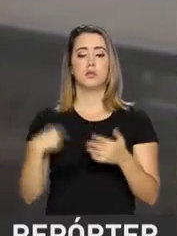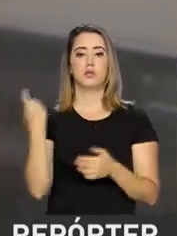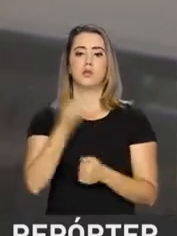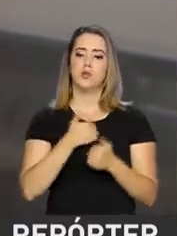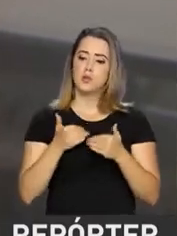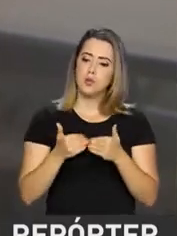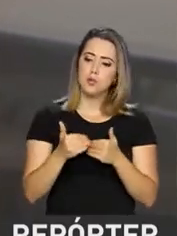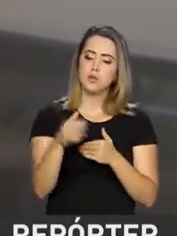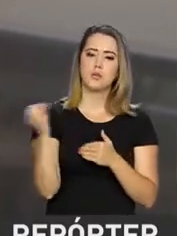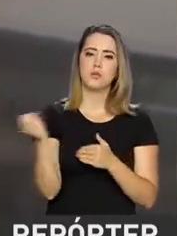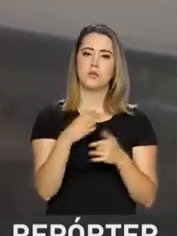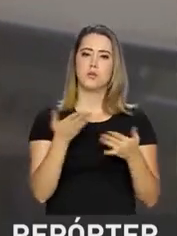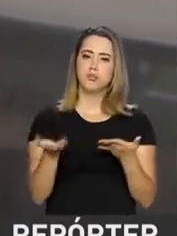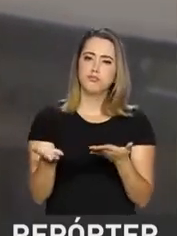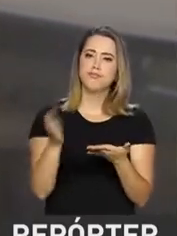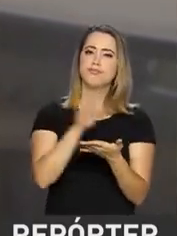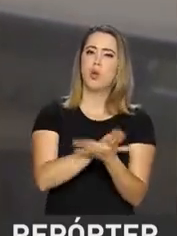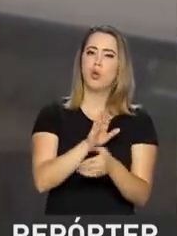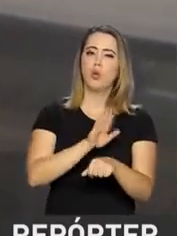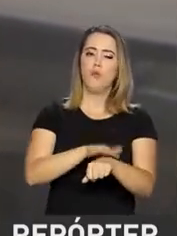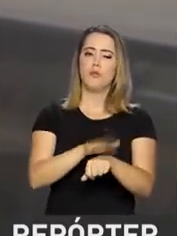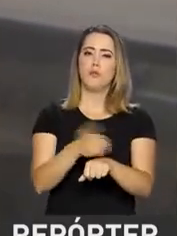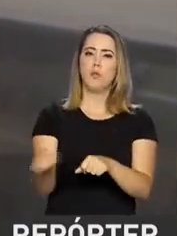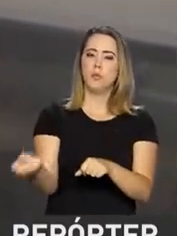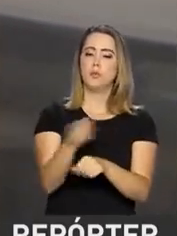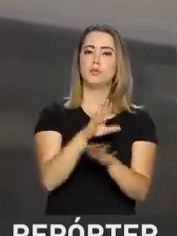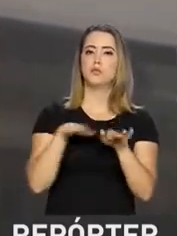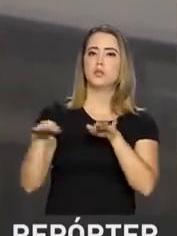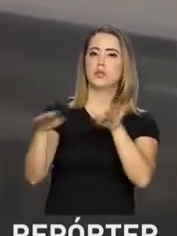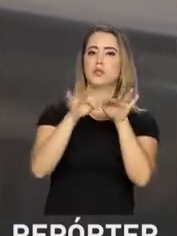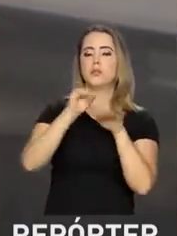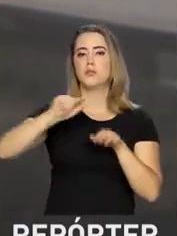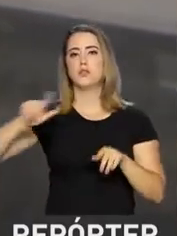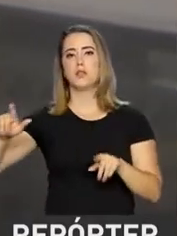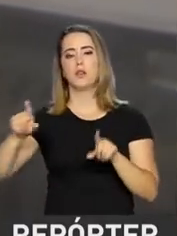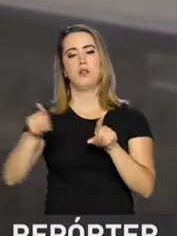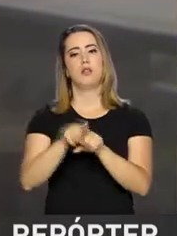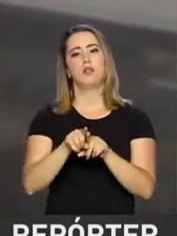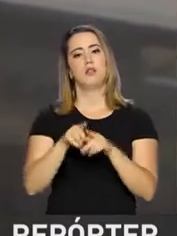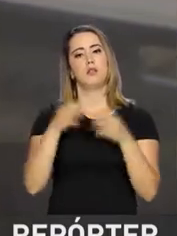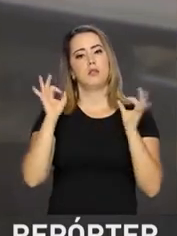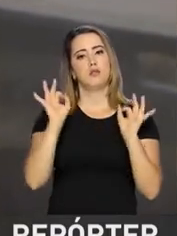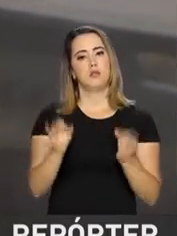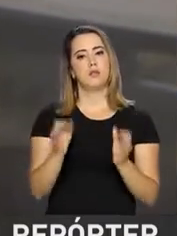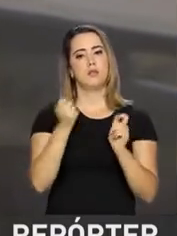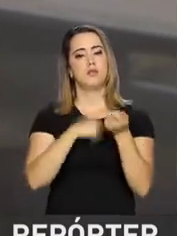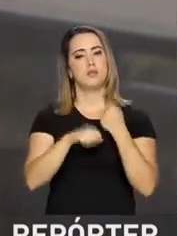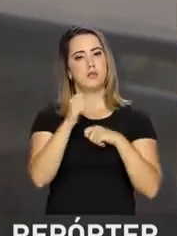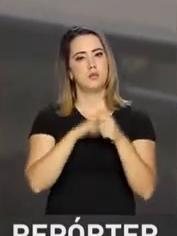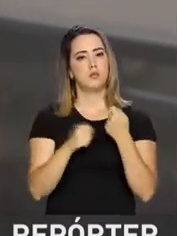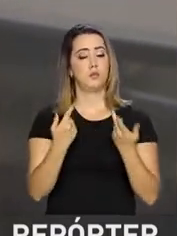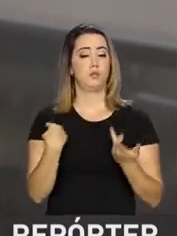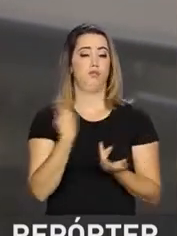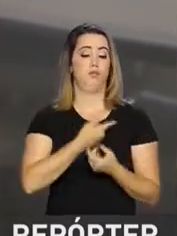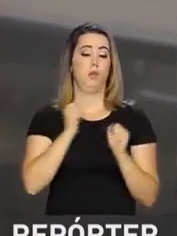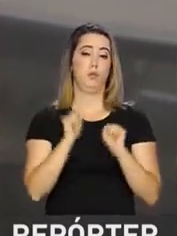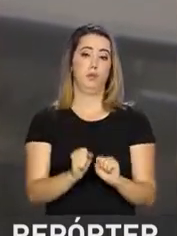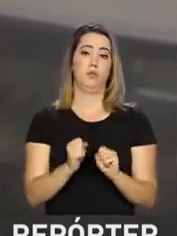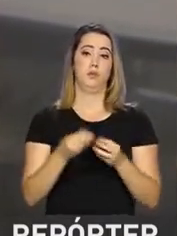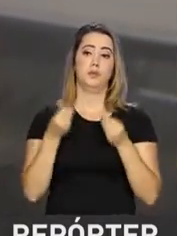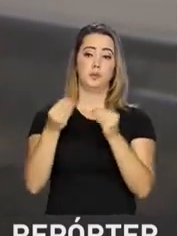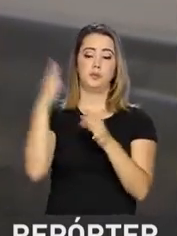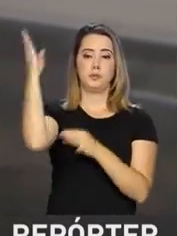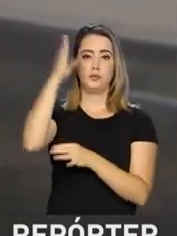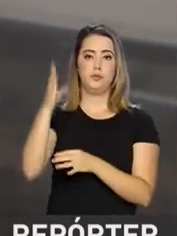nós entremos no novo capítulo um capítulo com o equilíbrio fiscal o estabilidade econômica e que possa garantir ao